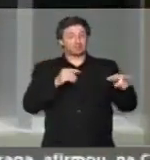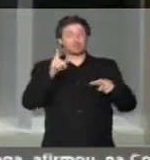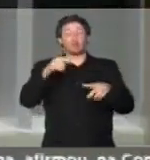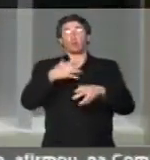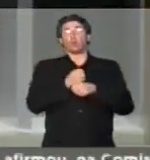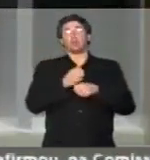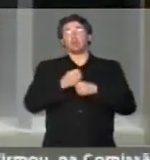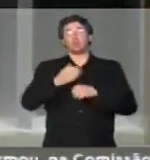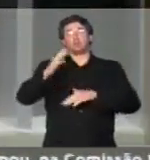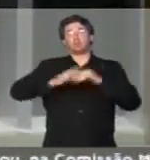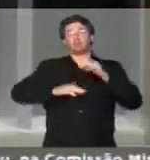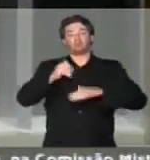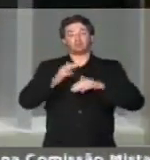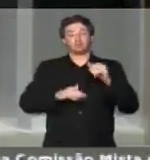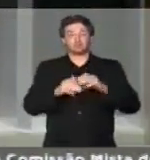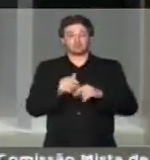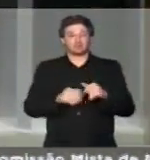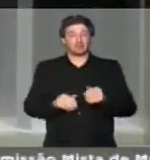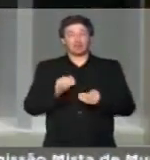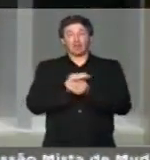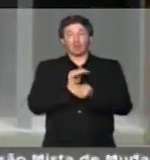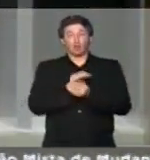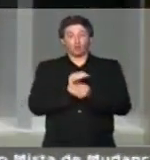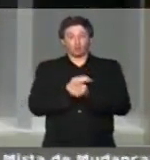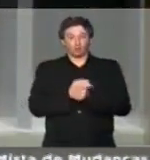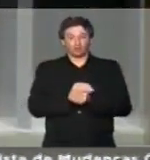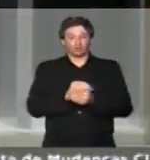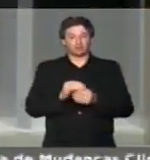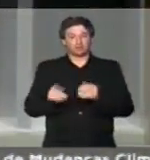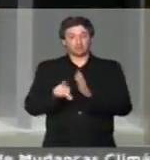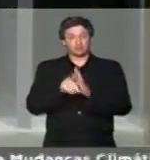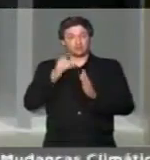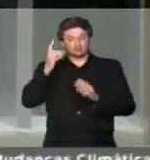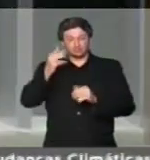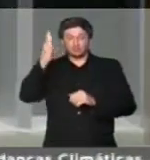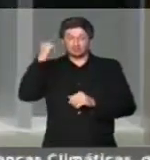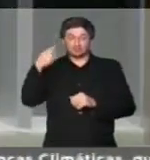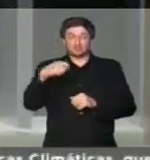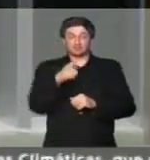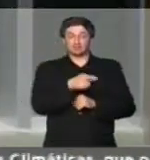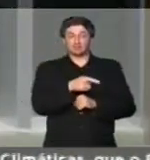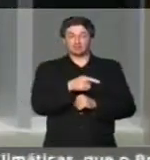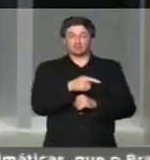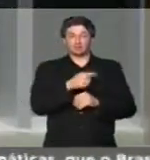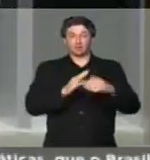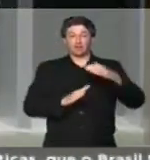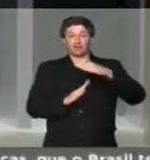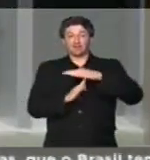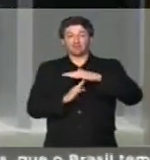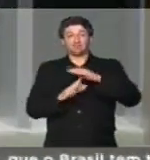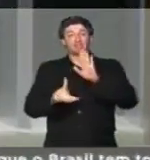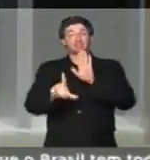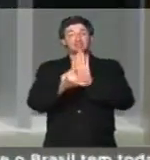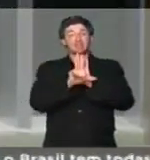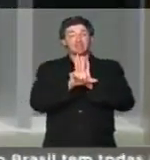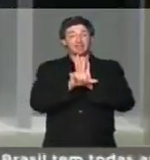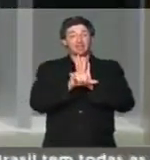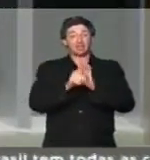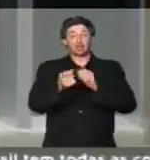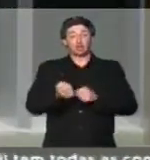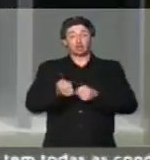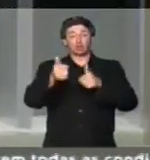contabilista da conta Eleitoral do parlamentar saiba que os limites legais de